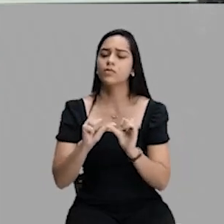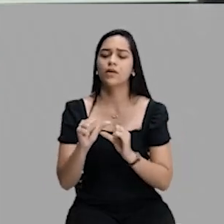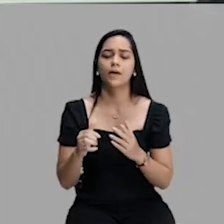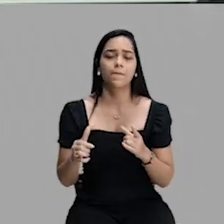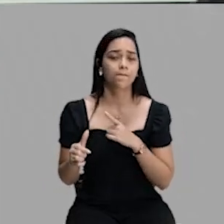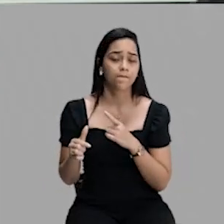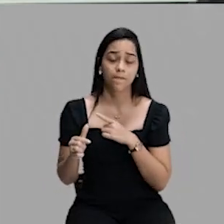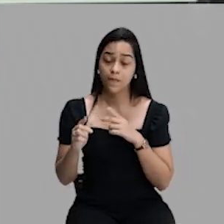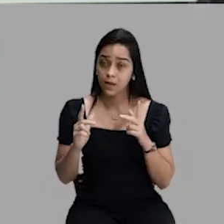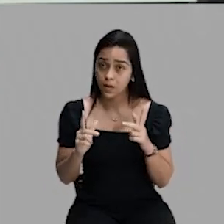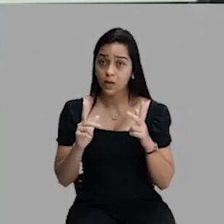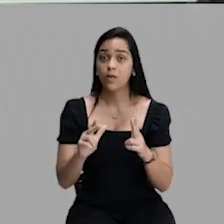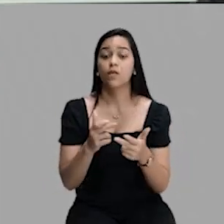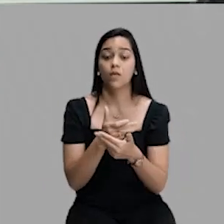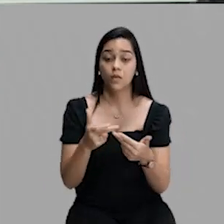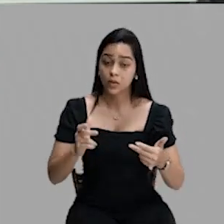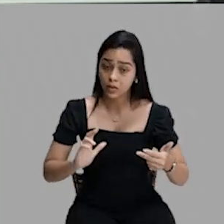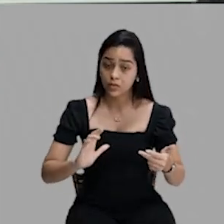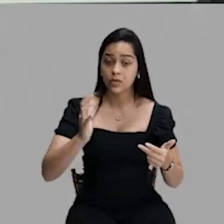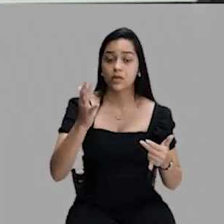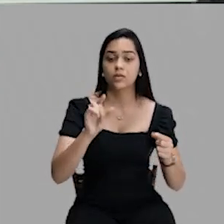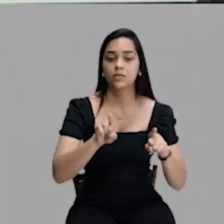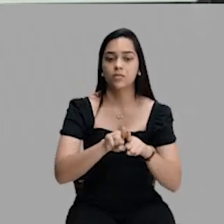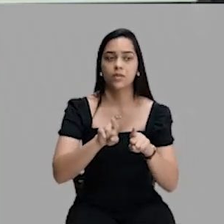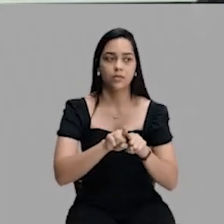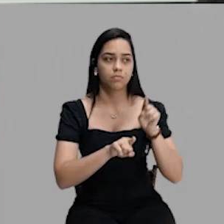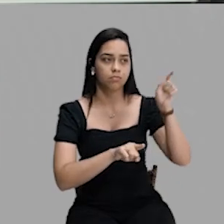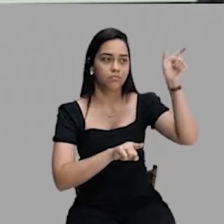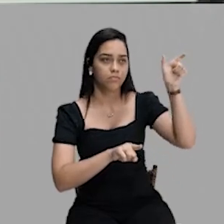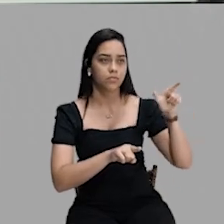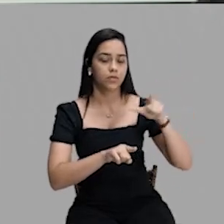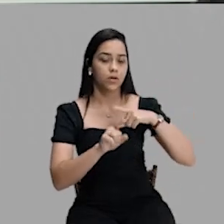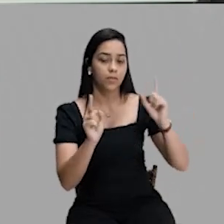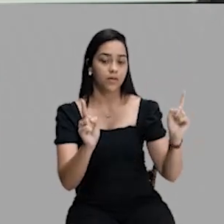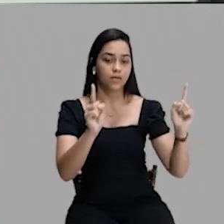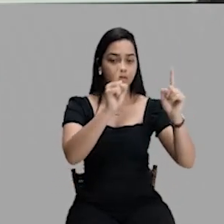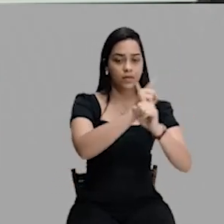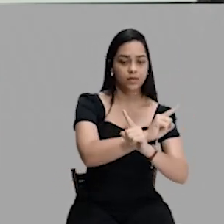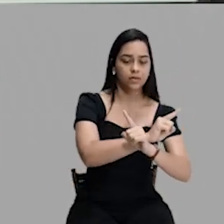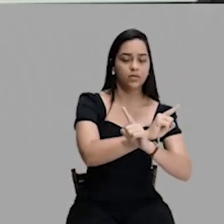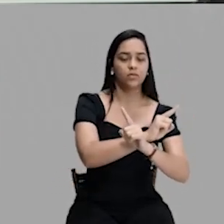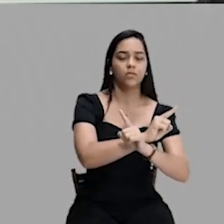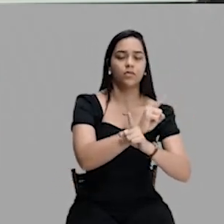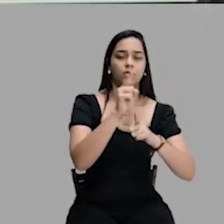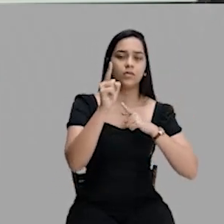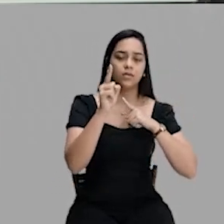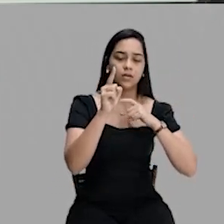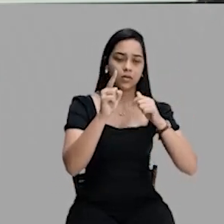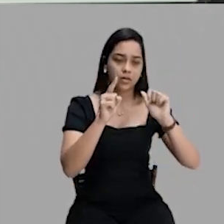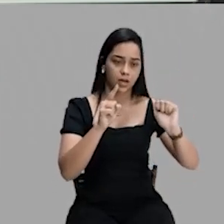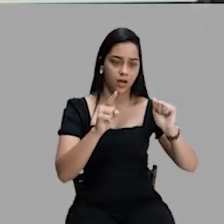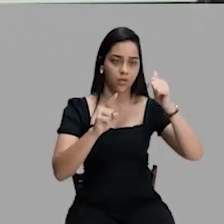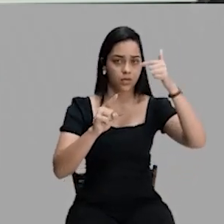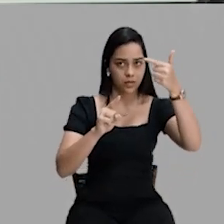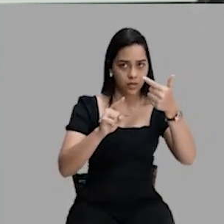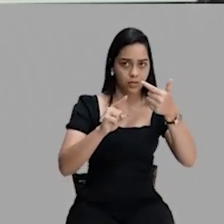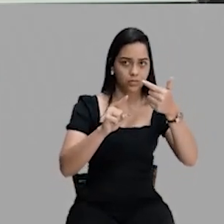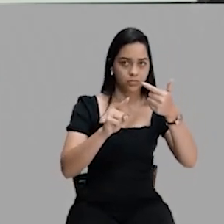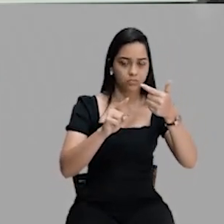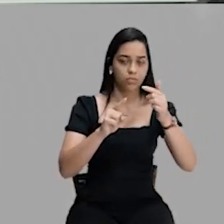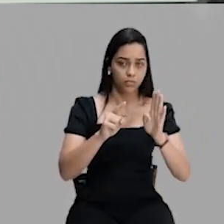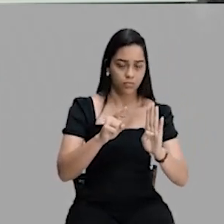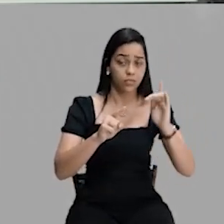acontecer praticamente a mesma coisa que aconteceu aqui, ó. Só vai ter uma inversão desse A ao quadrado com B ao